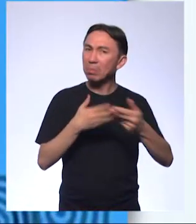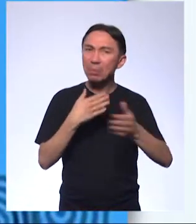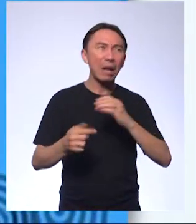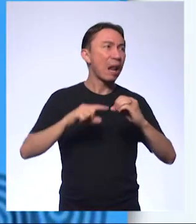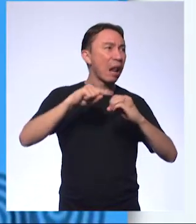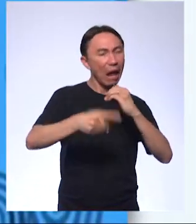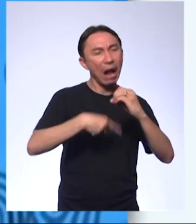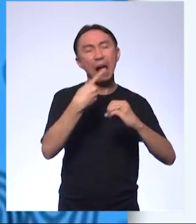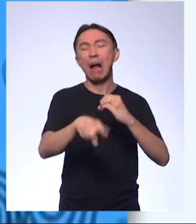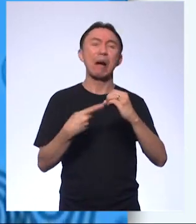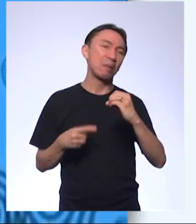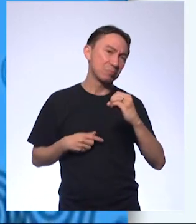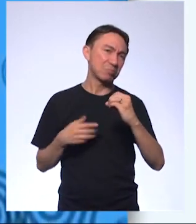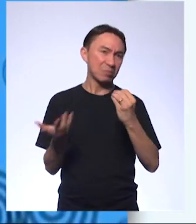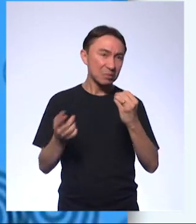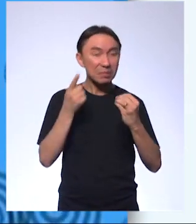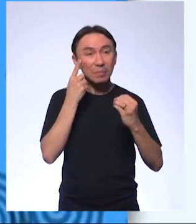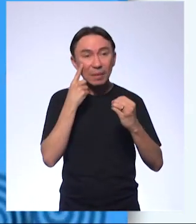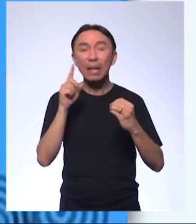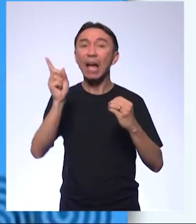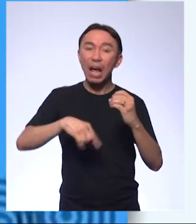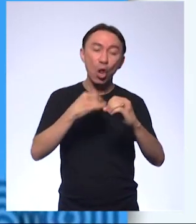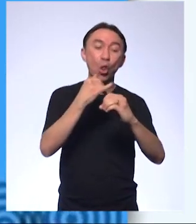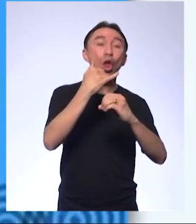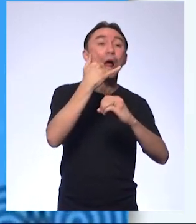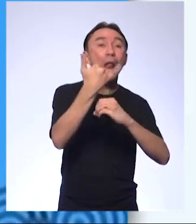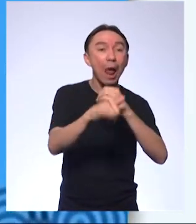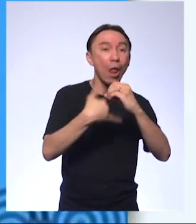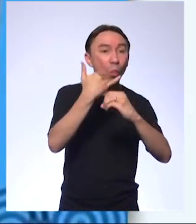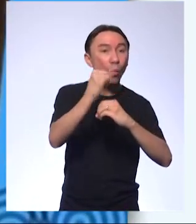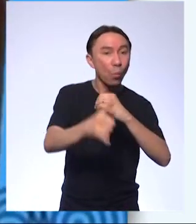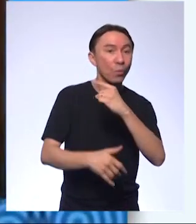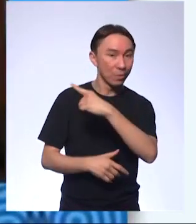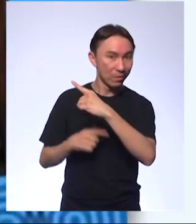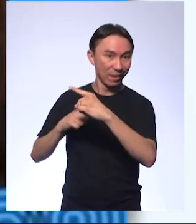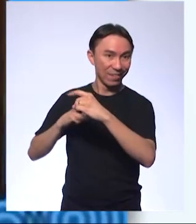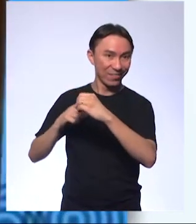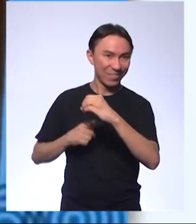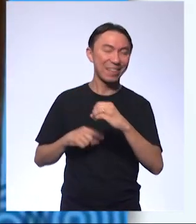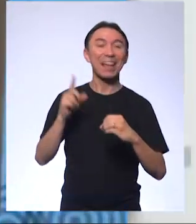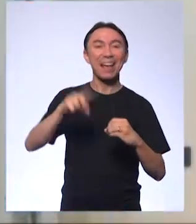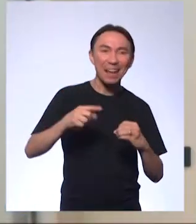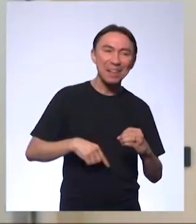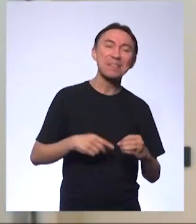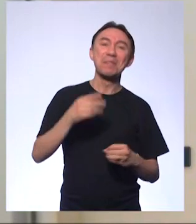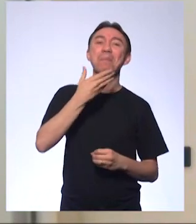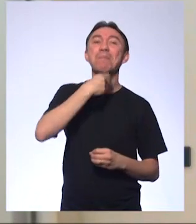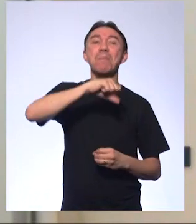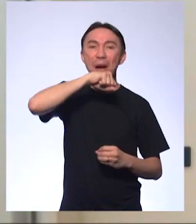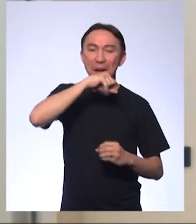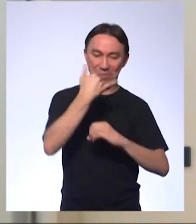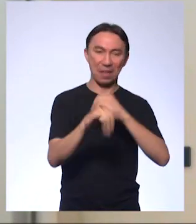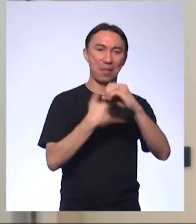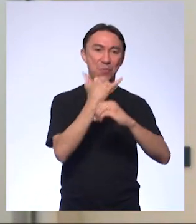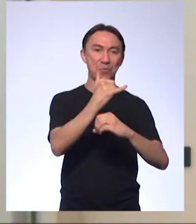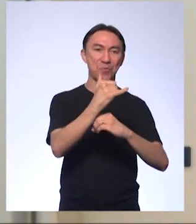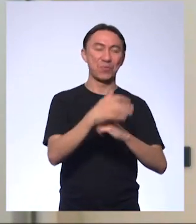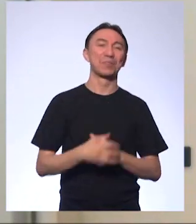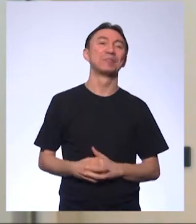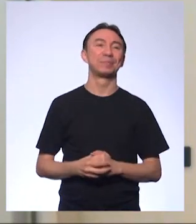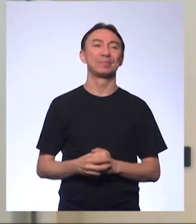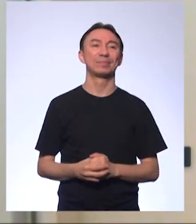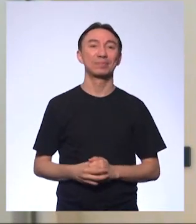partículas carregadas negativamente e que possuíam massa, isso é, eram corpusculares. Thomson concluiu que essas partículas negativas